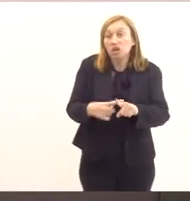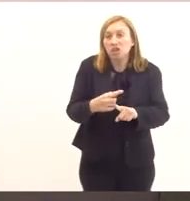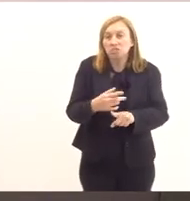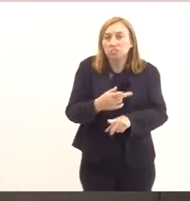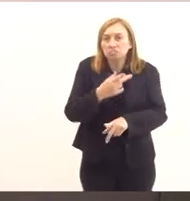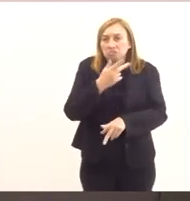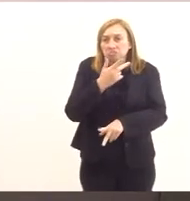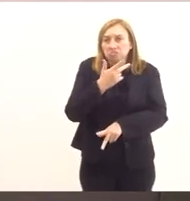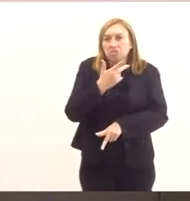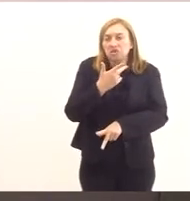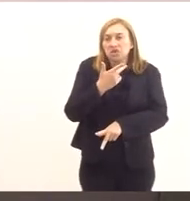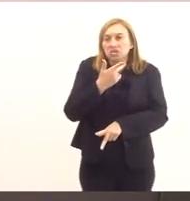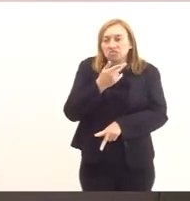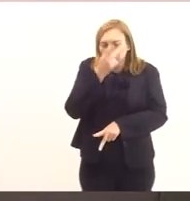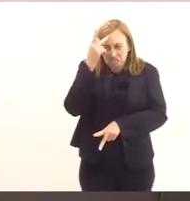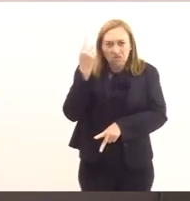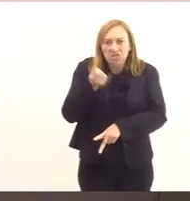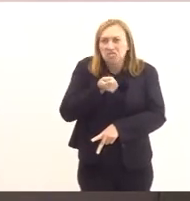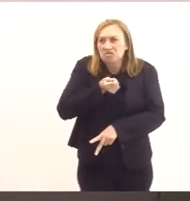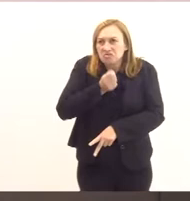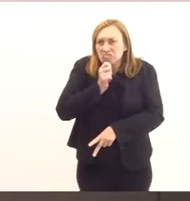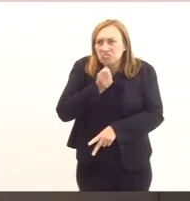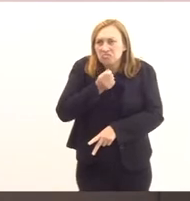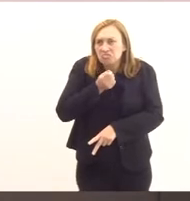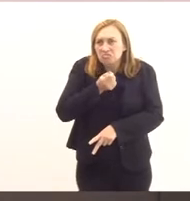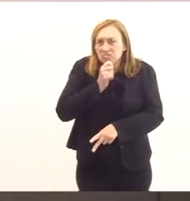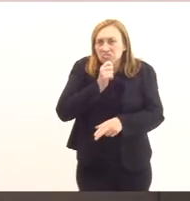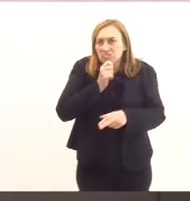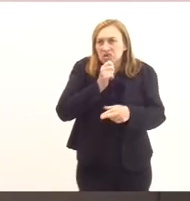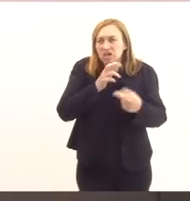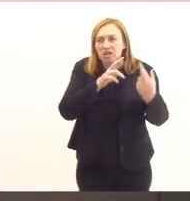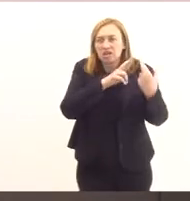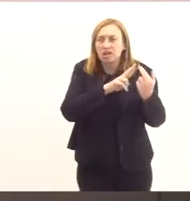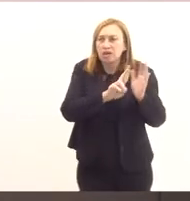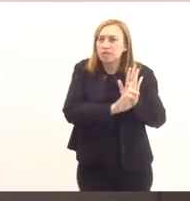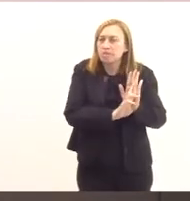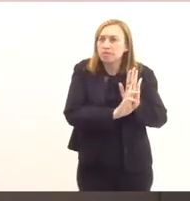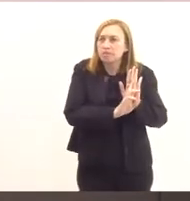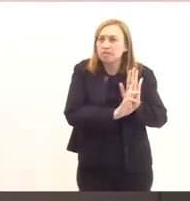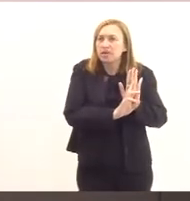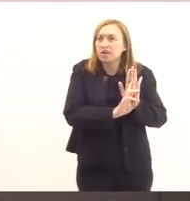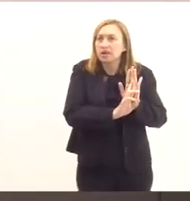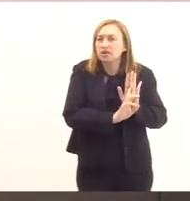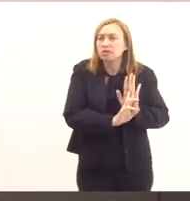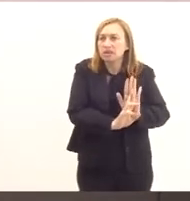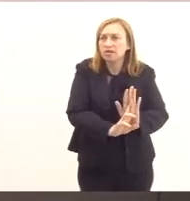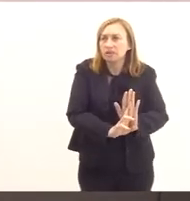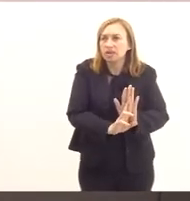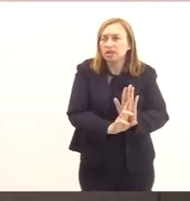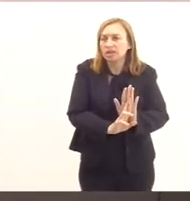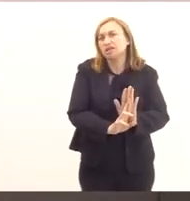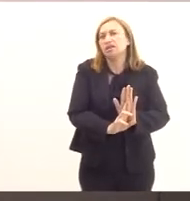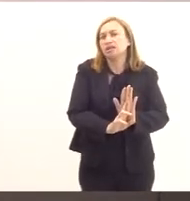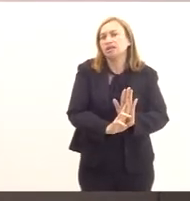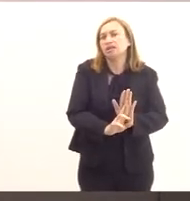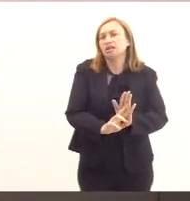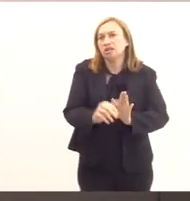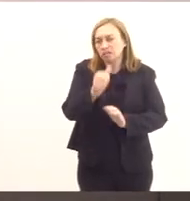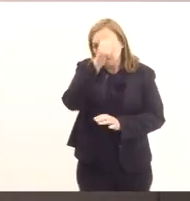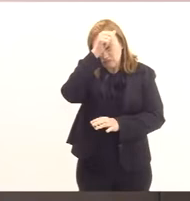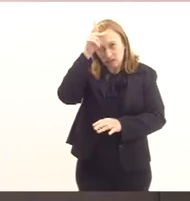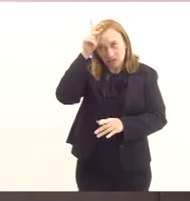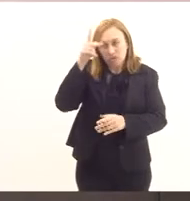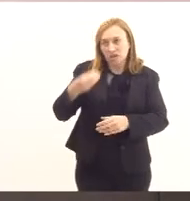nenhuma autoridade Municipal se fez presente agradecer representações das associações de moradores e também sempre estão presentes